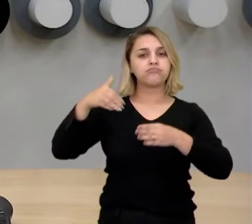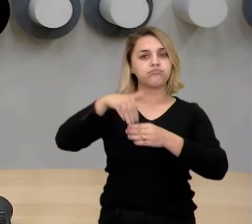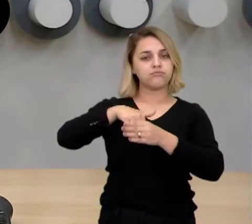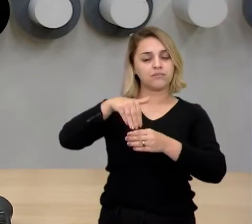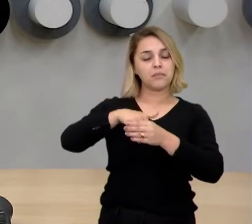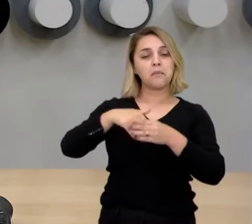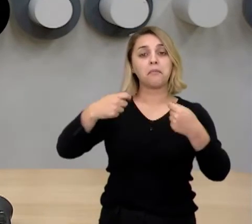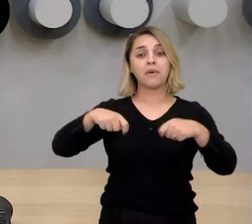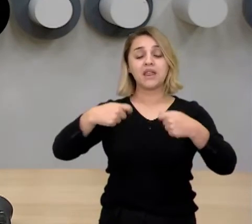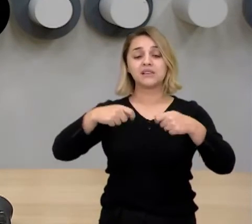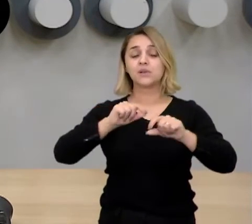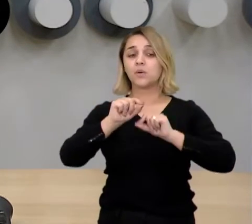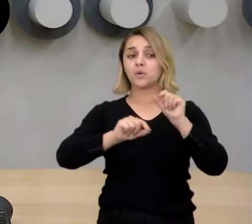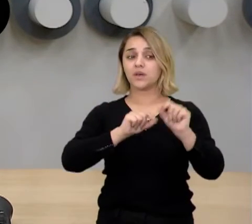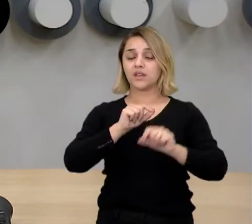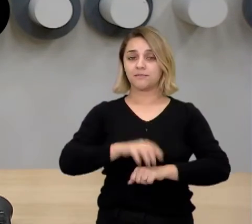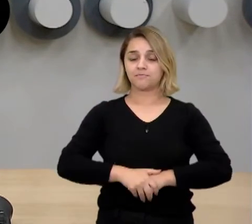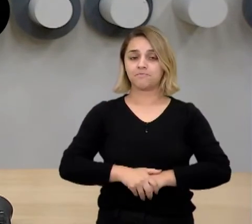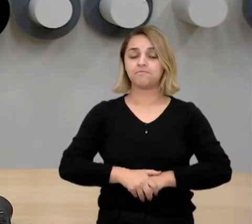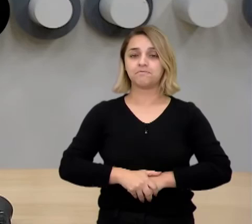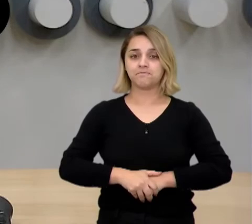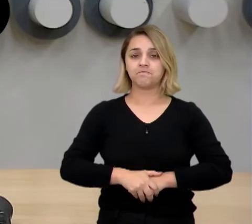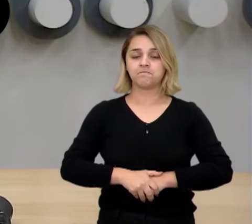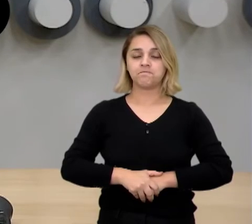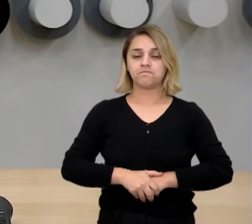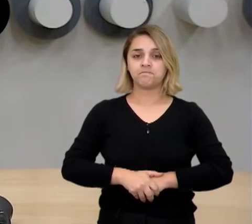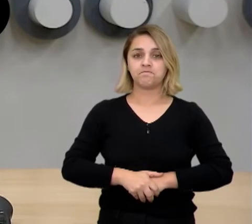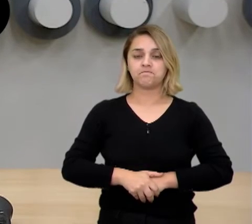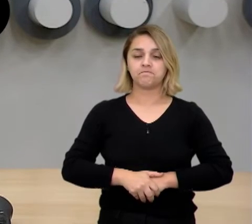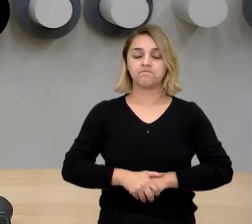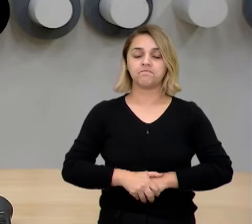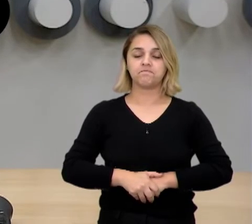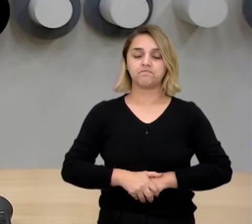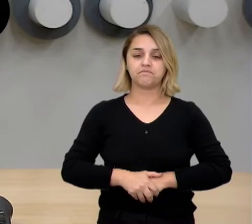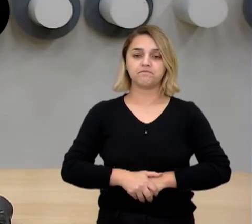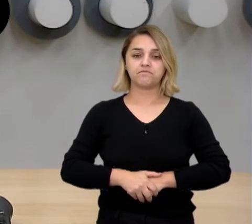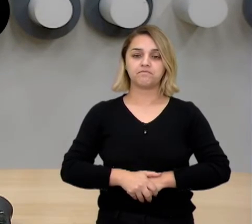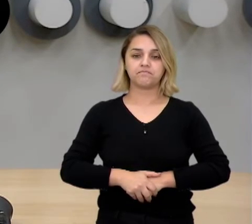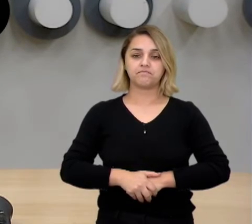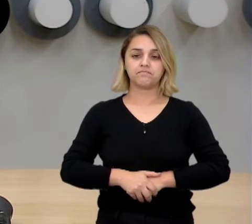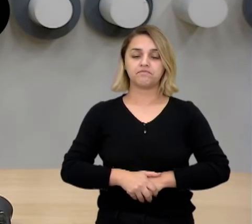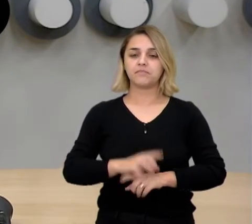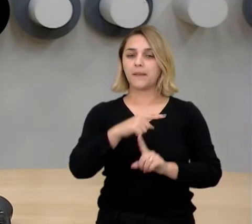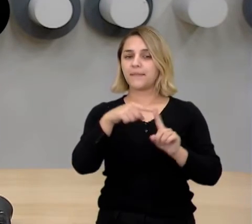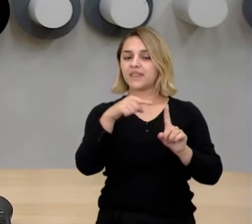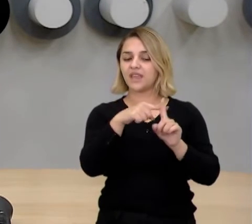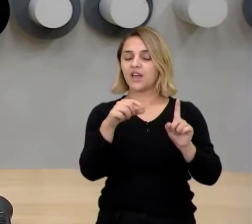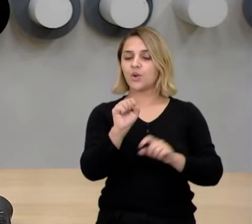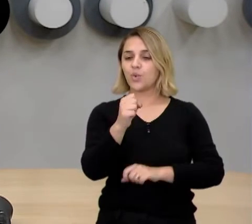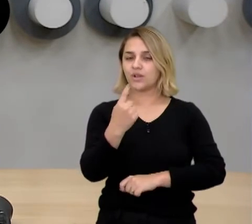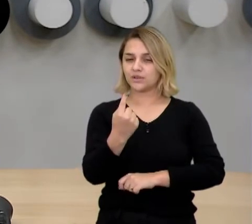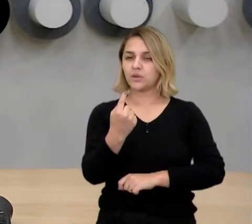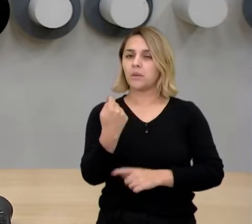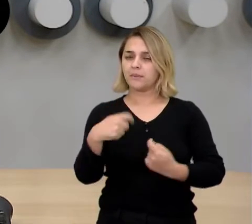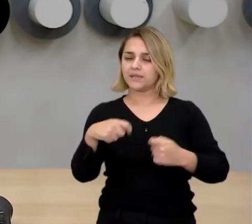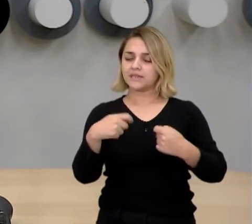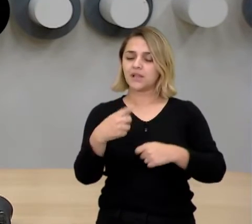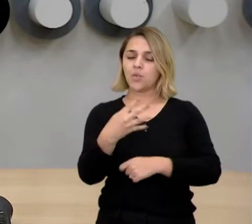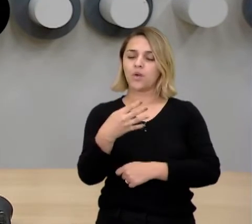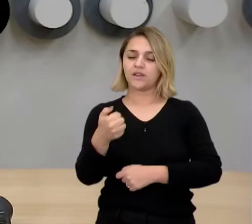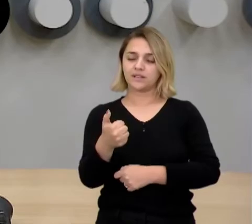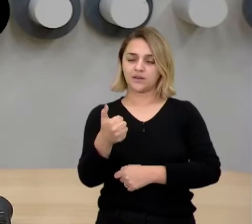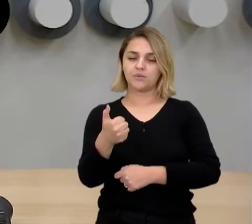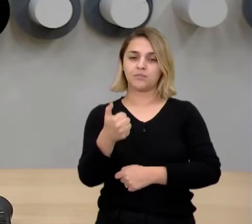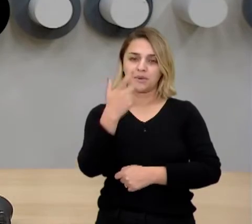precisa haver pelo menos... qual é a metade de 81? Precisa haver pelo menos 41